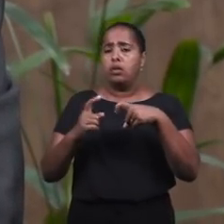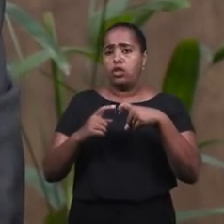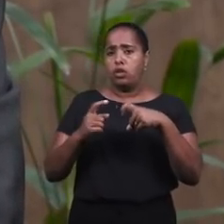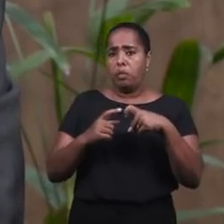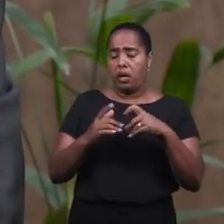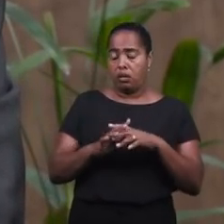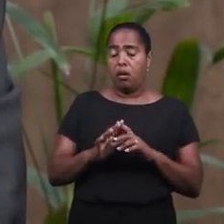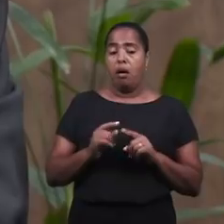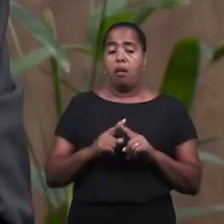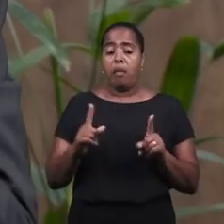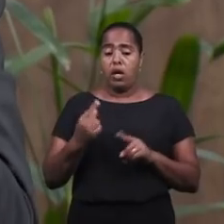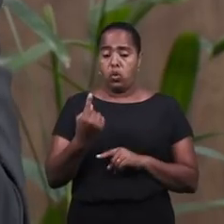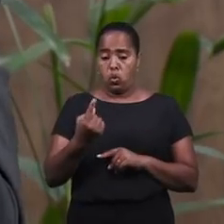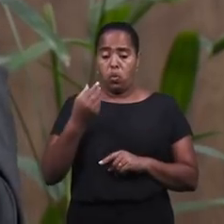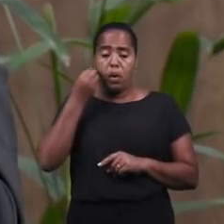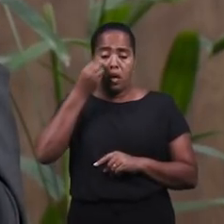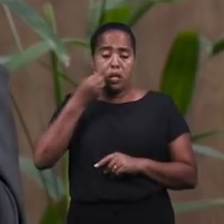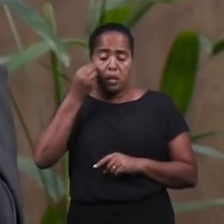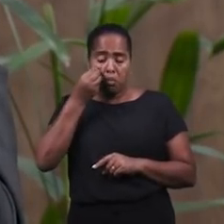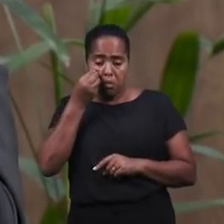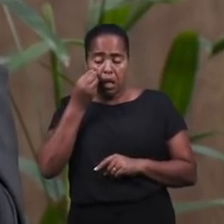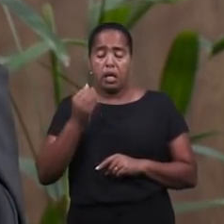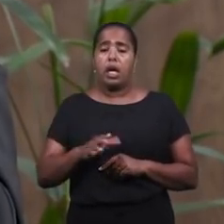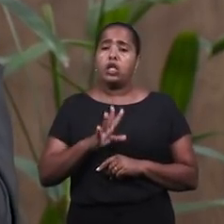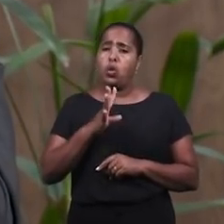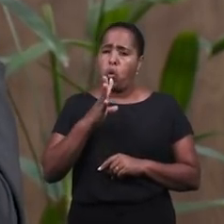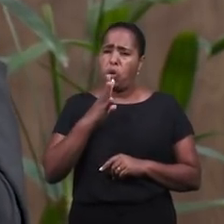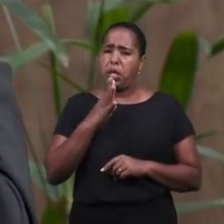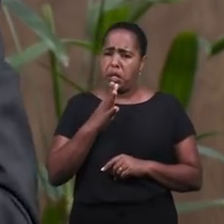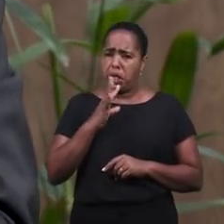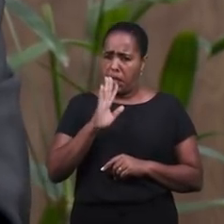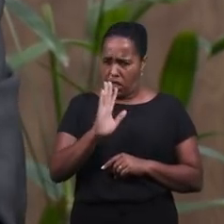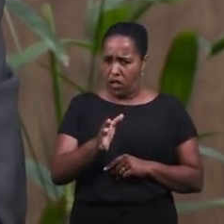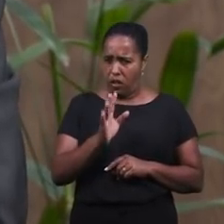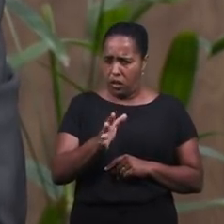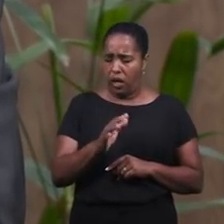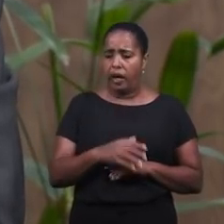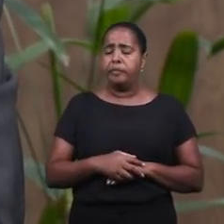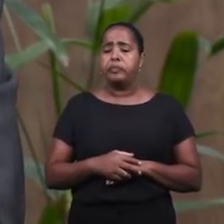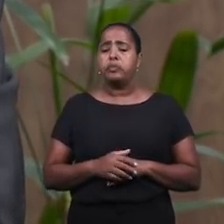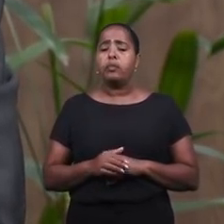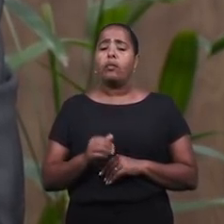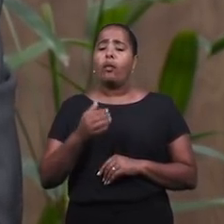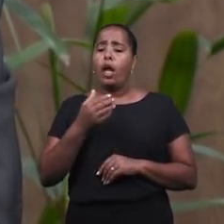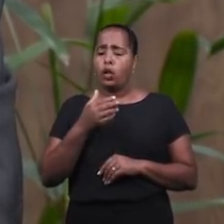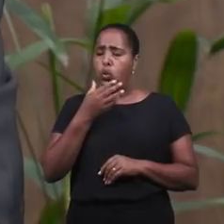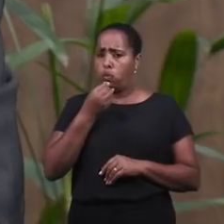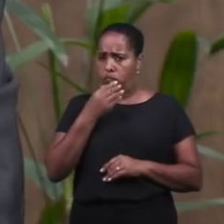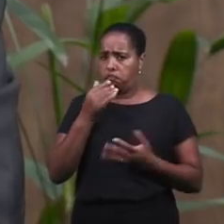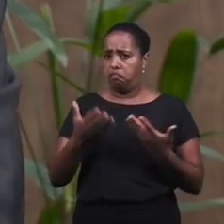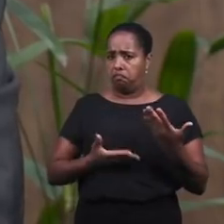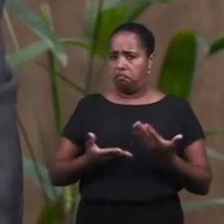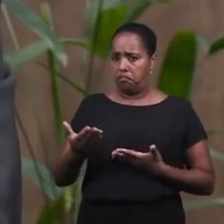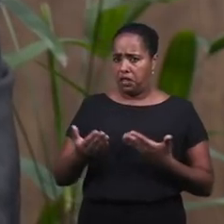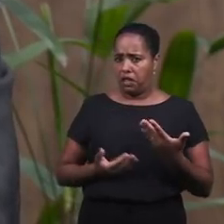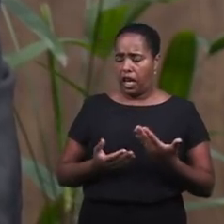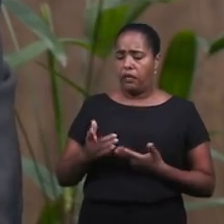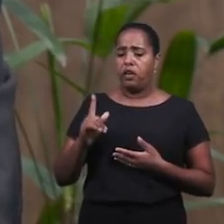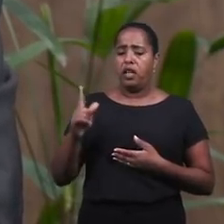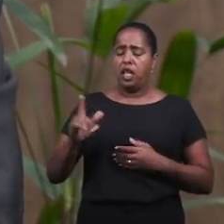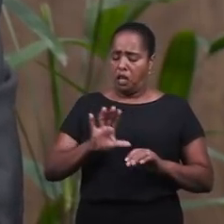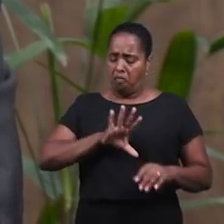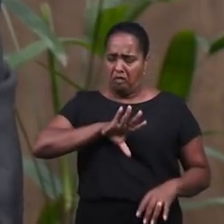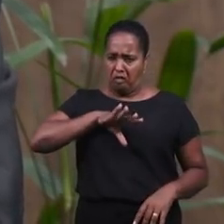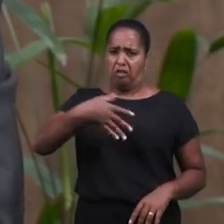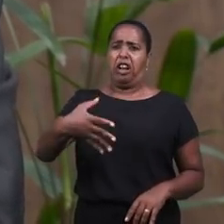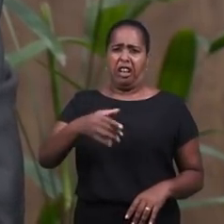de médico, mas uma experiência muito, muito conhecida aqui é do irmão nosso. Quer dizer, nós temos os